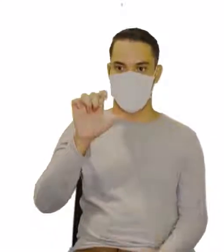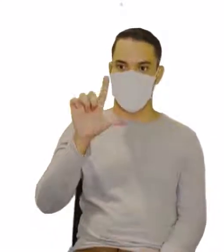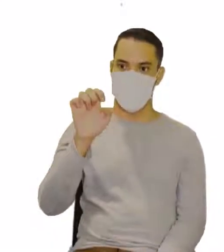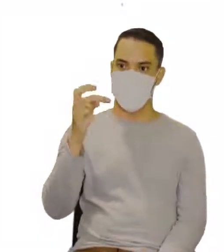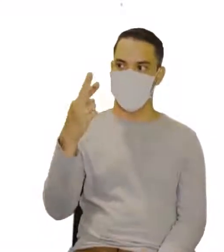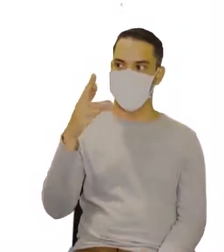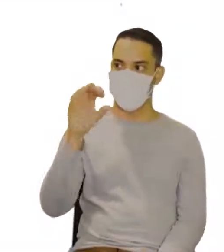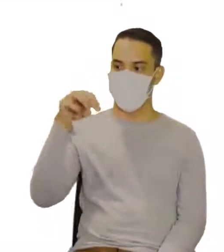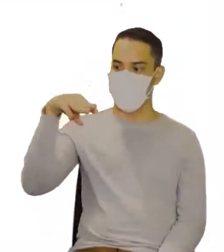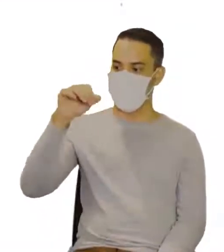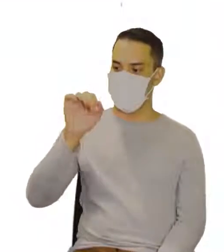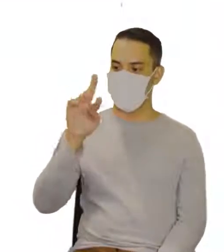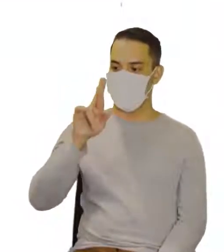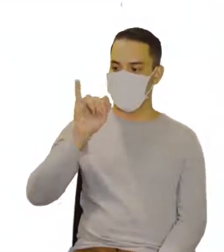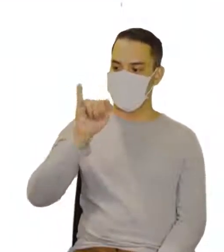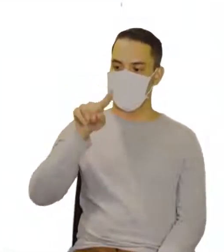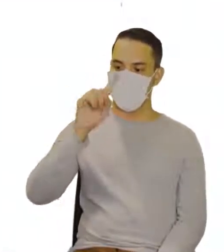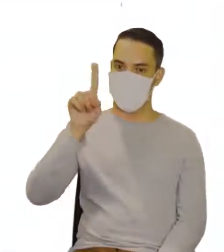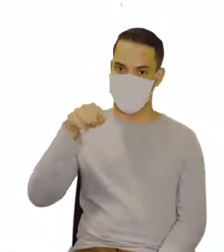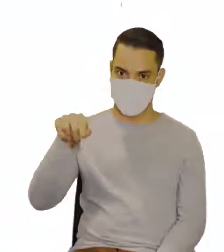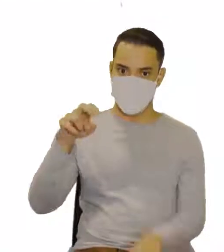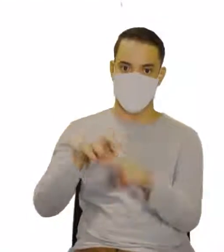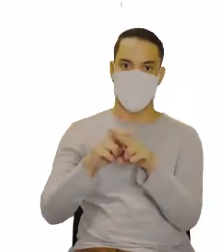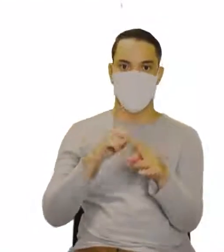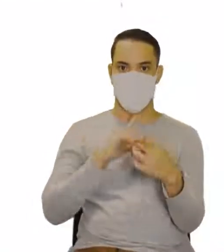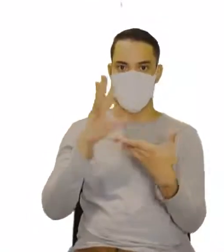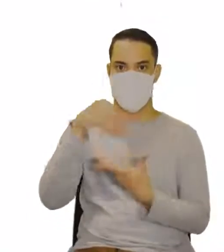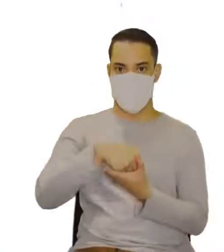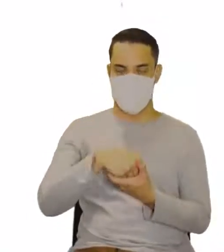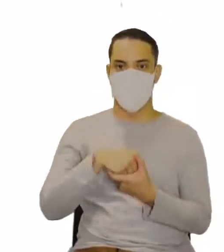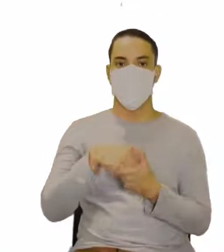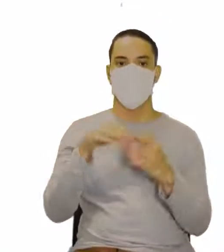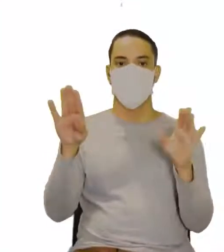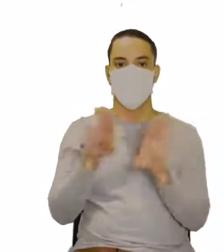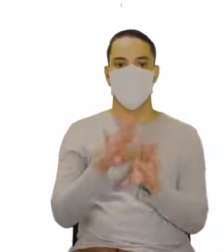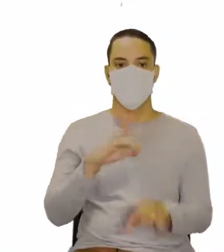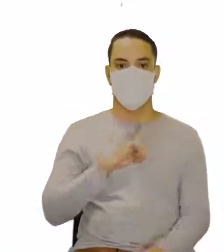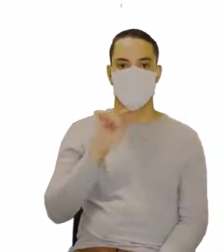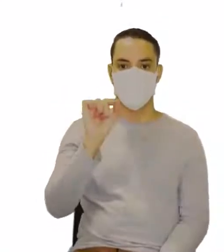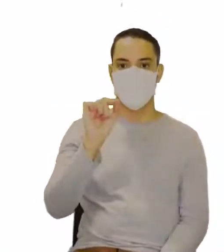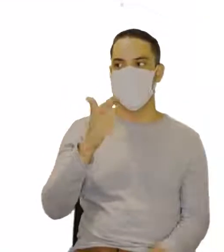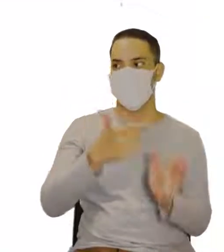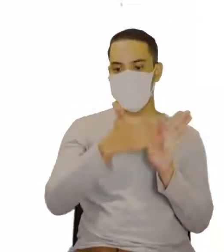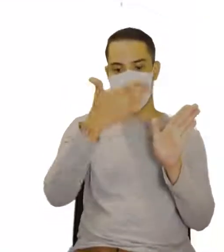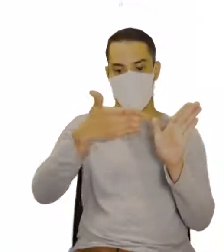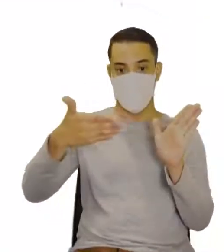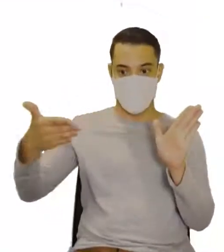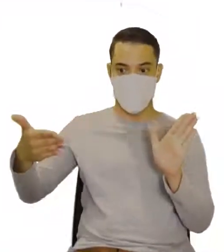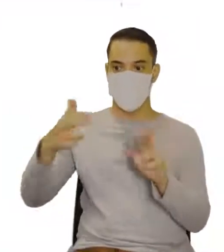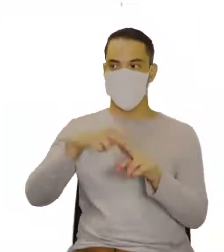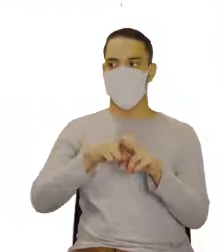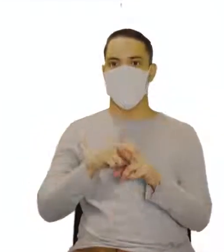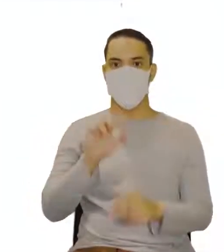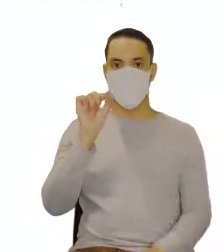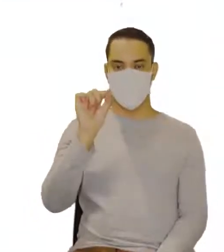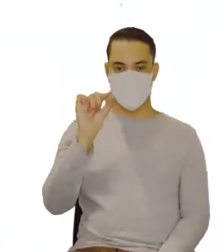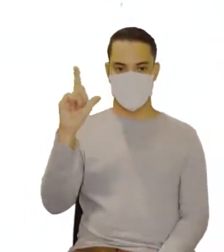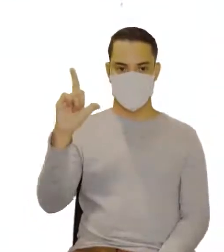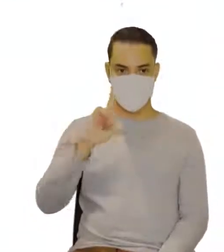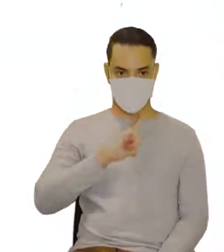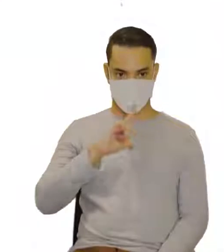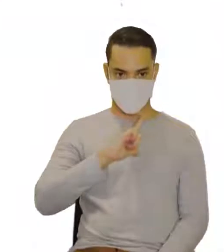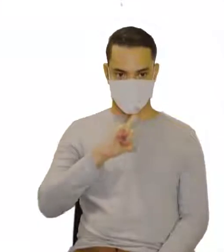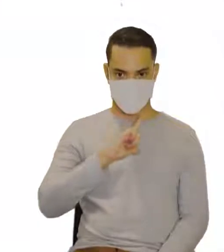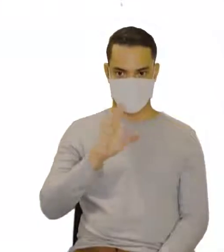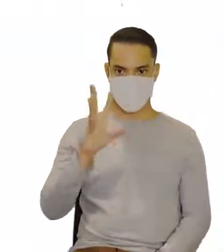força eletromotriz, resistência eletromotriz e assim vai, ok? Então aqui nós temos